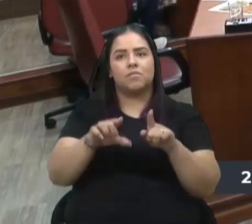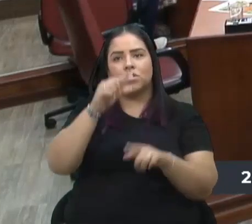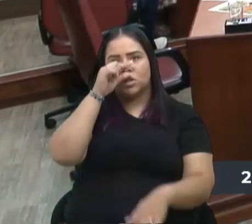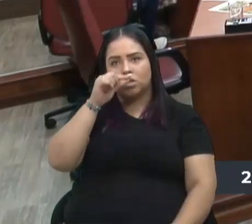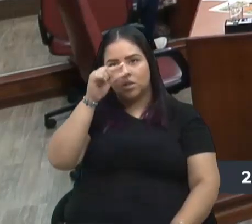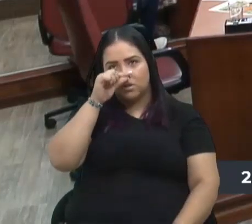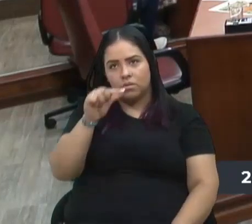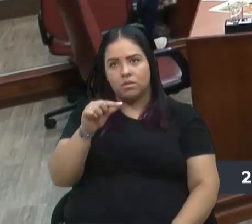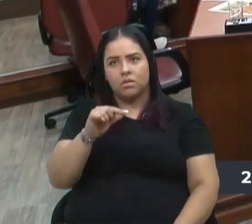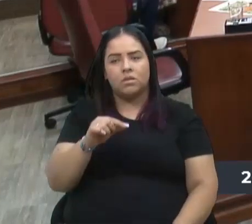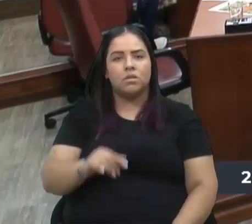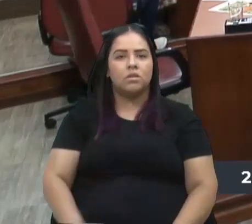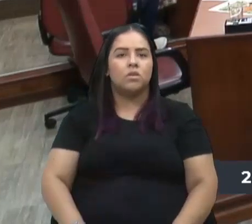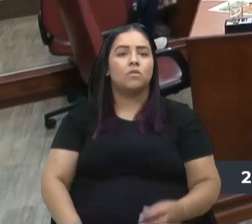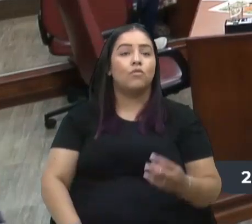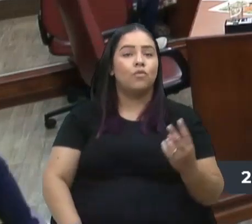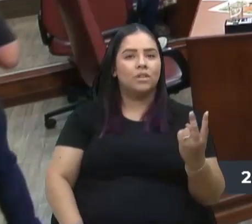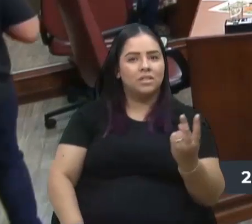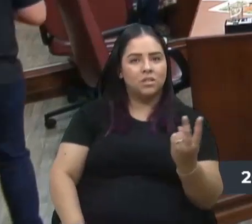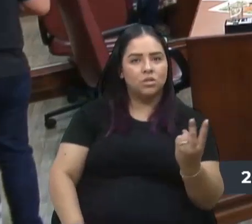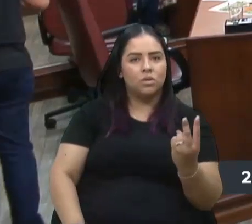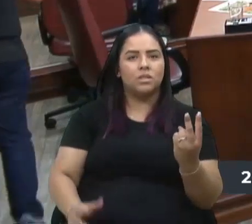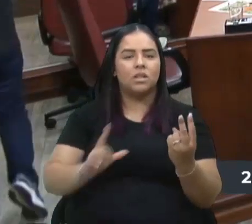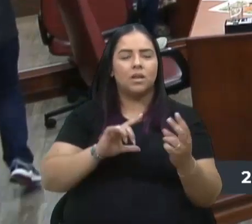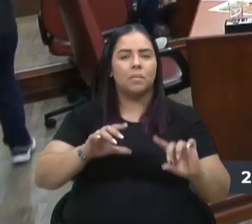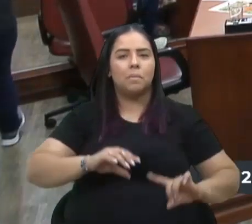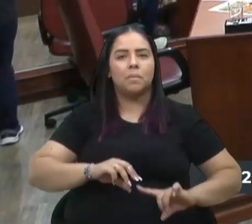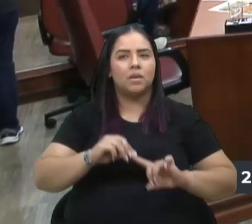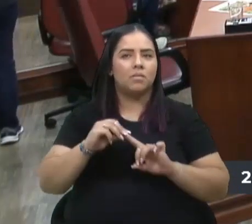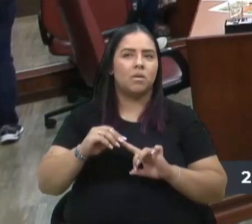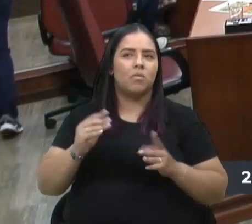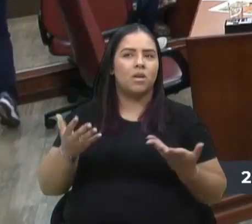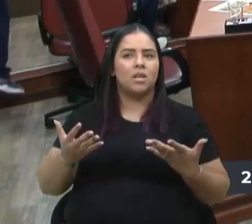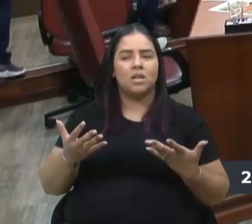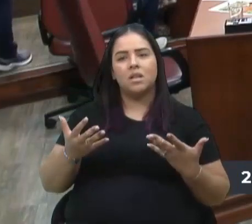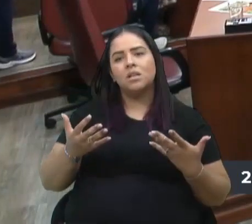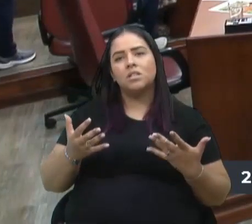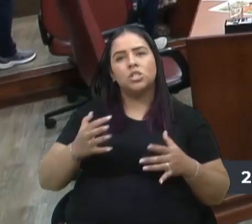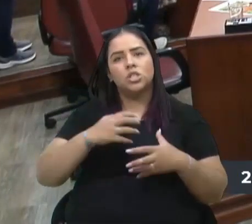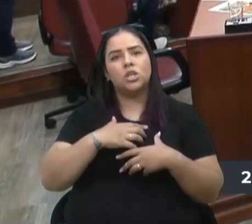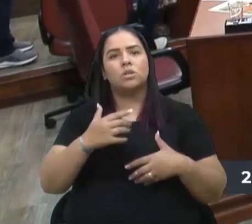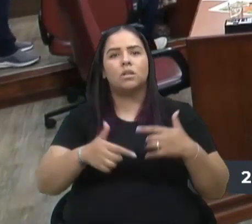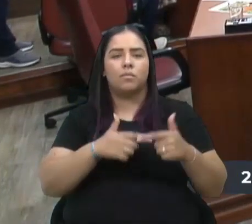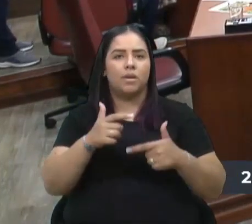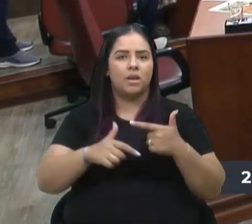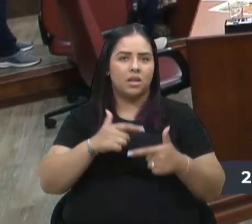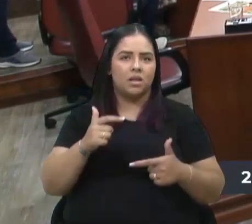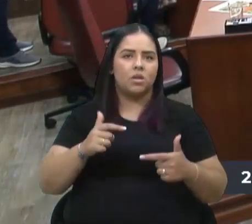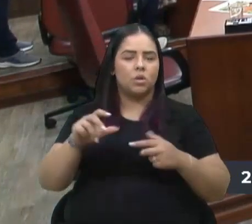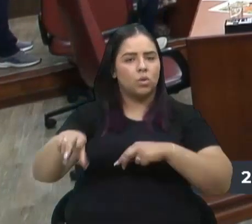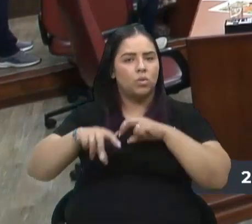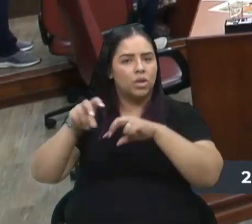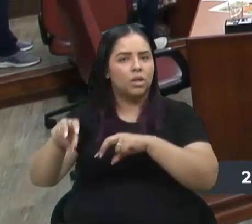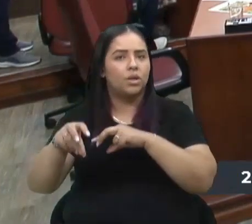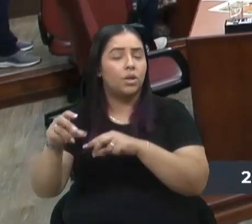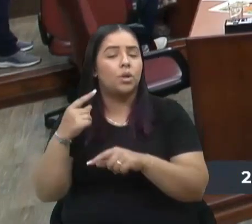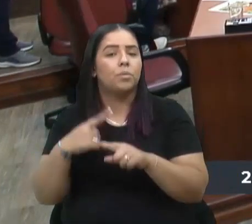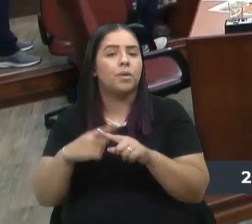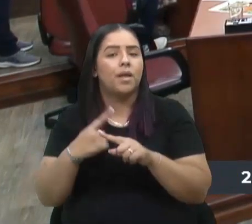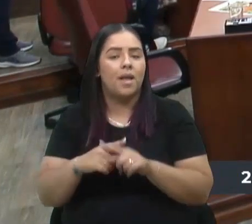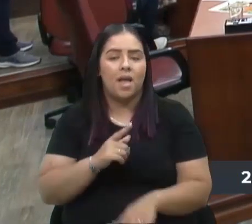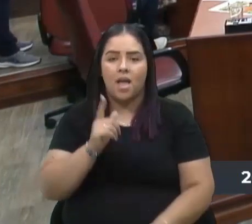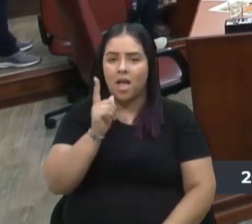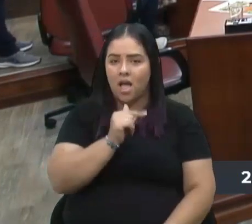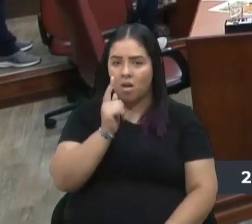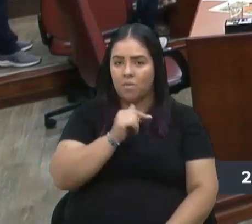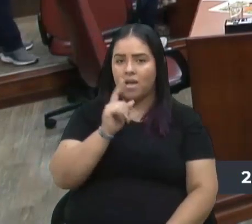é vocês dois que têm principalmente esse estilo de trabalho que é do interior, porque a água ela é